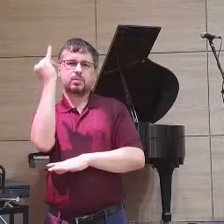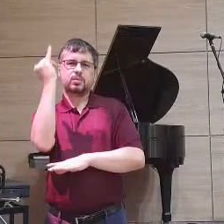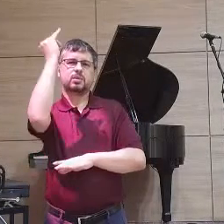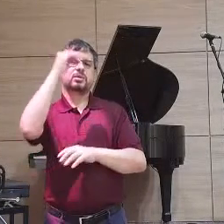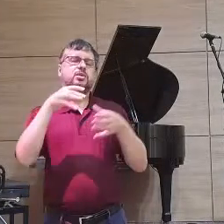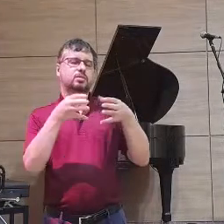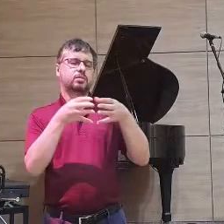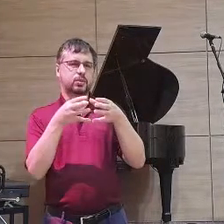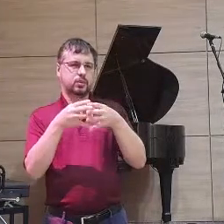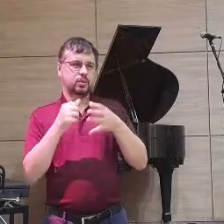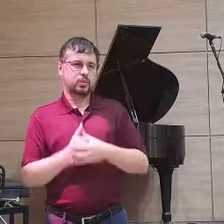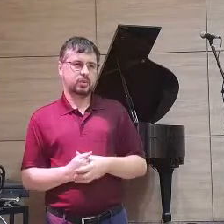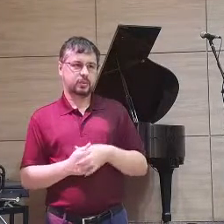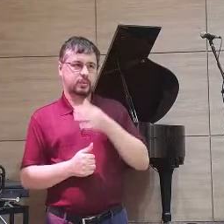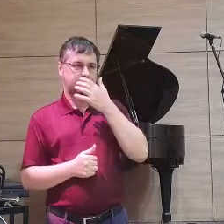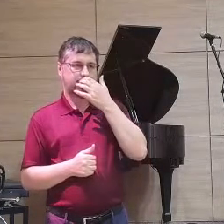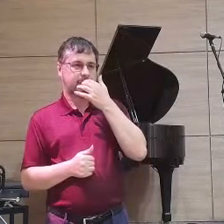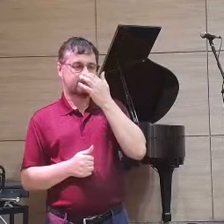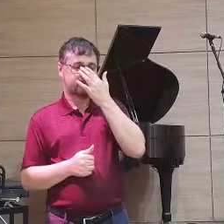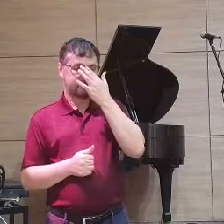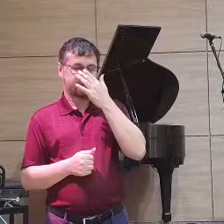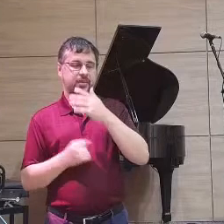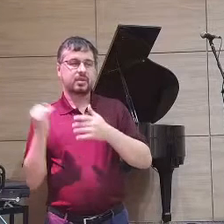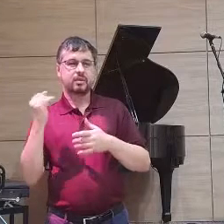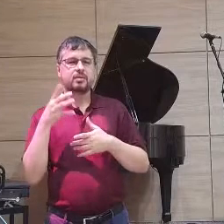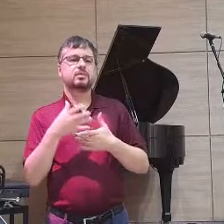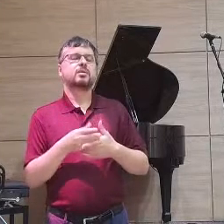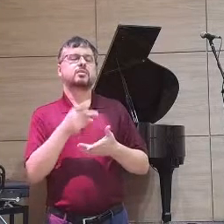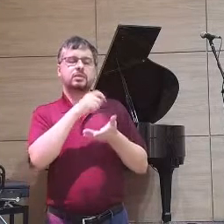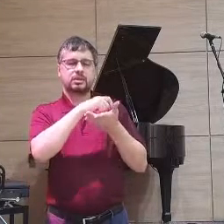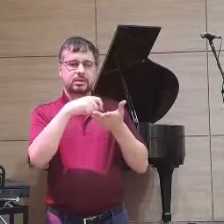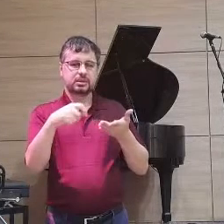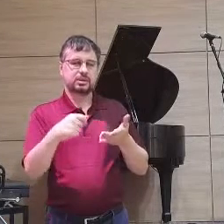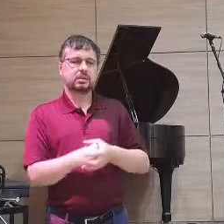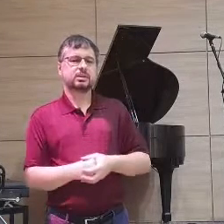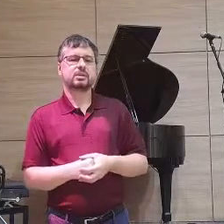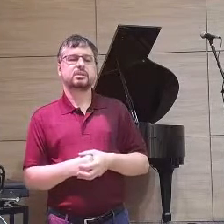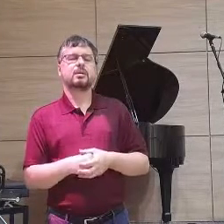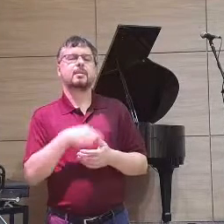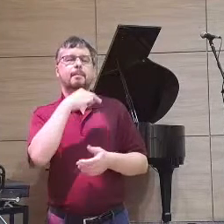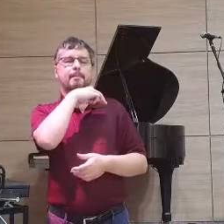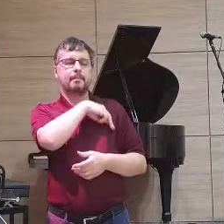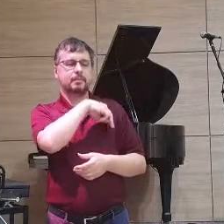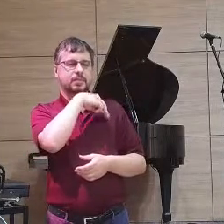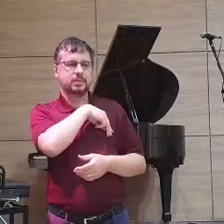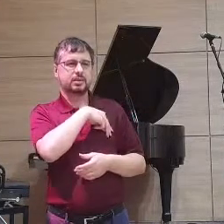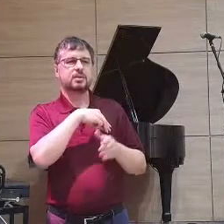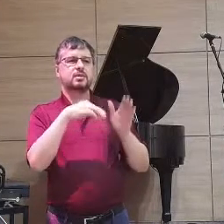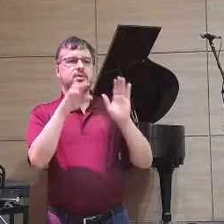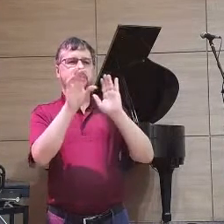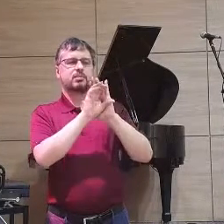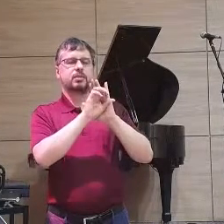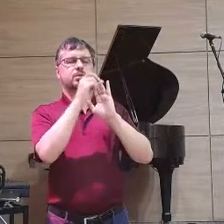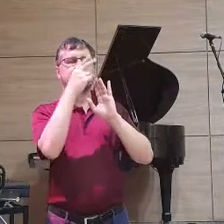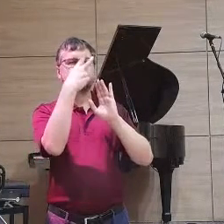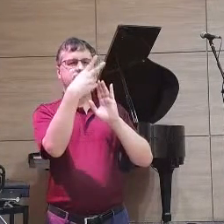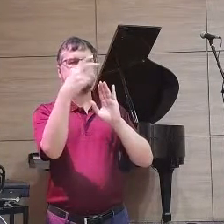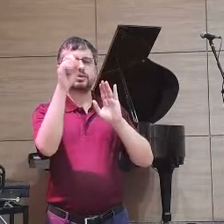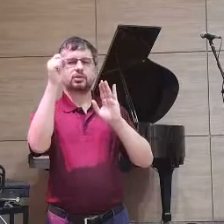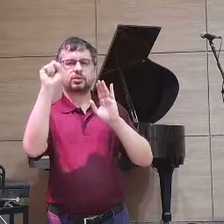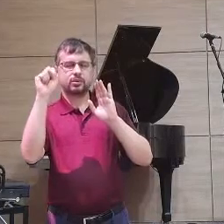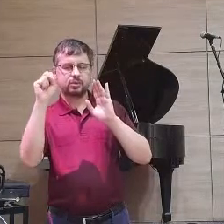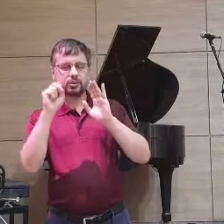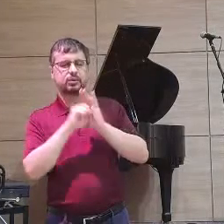e as informações mais específicas para esse povo tá com que estão contidas em Mateus Capítulo 28 Versículo 18 ao Oi